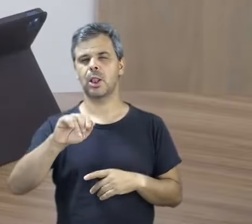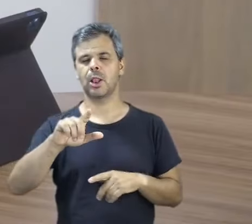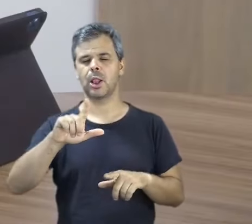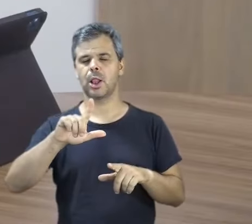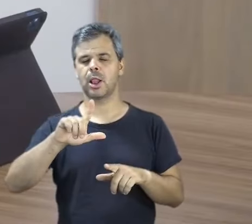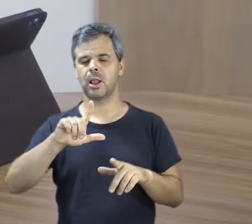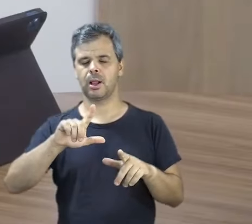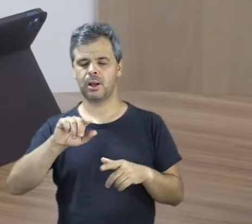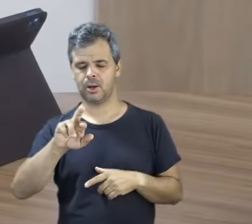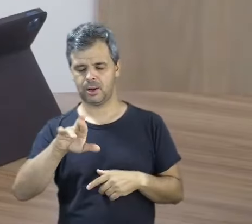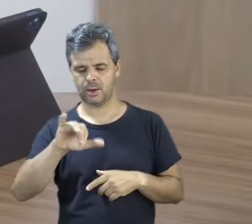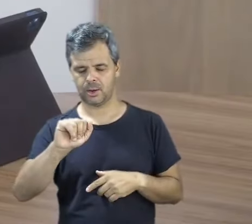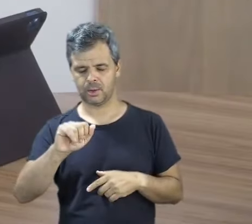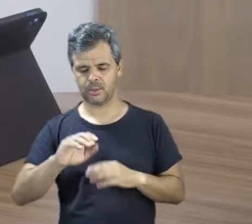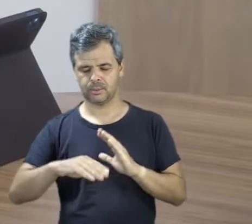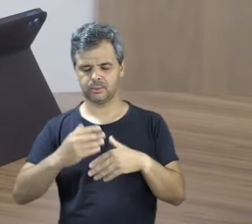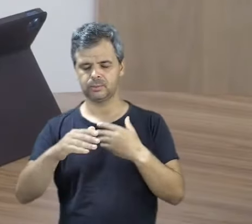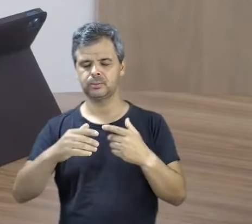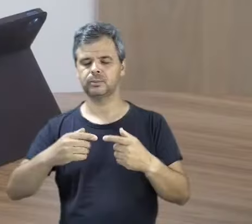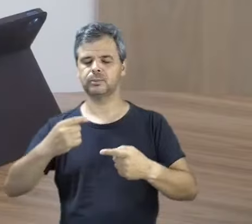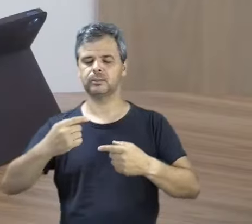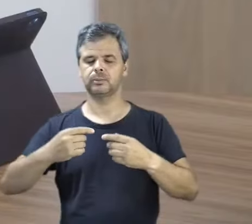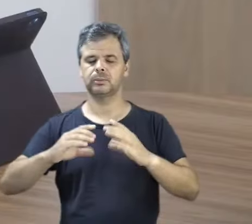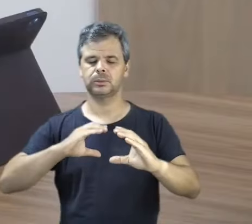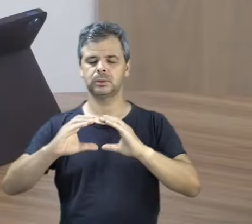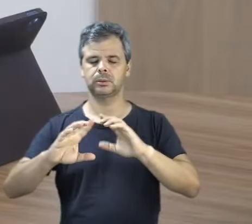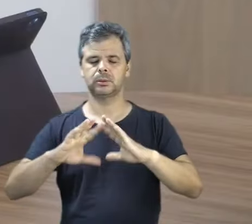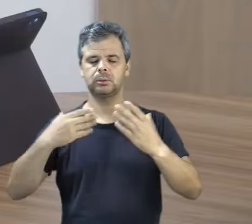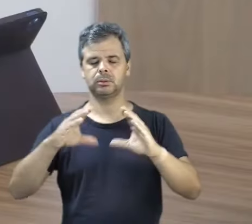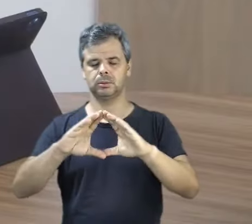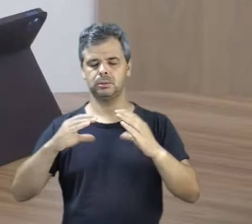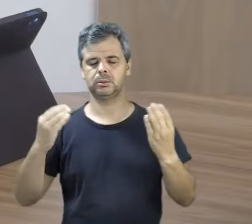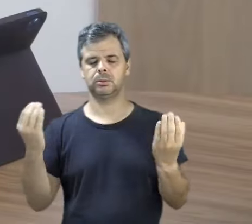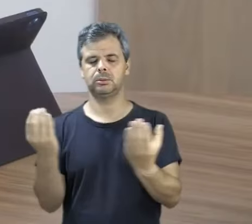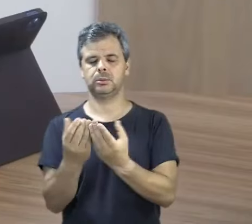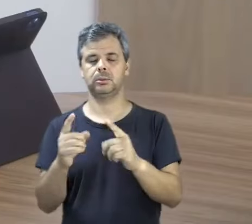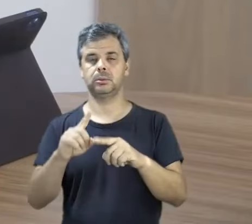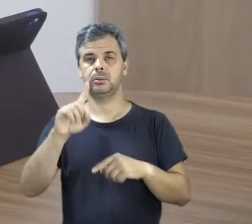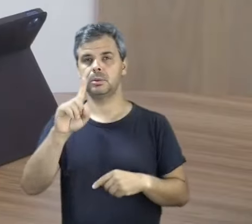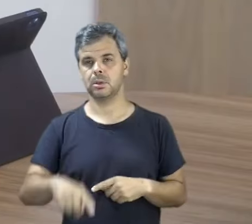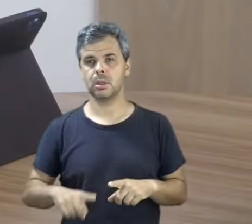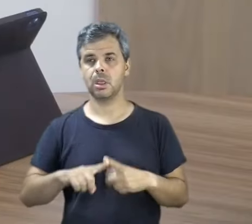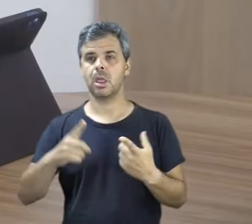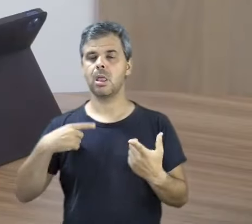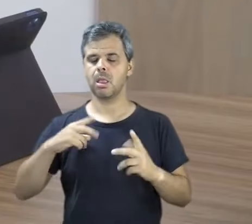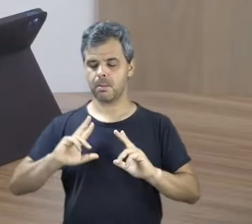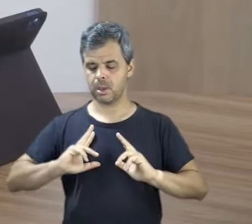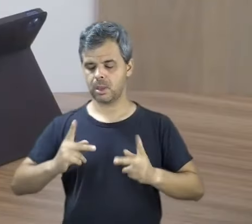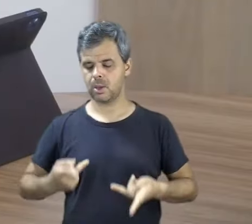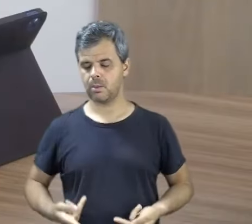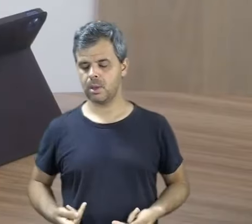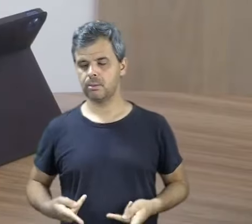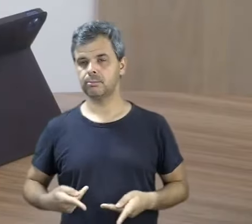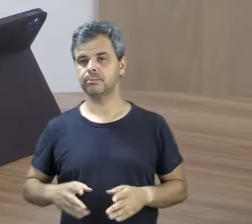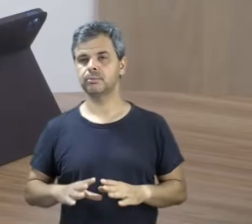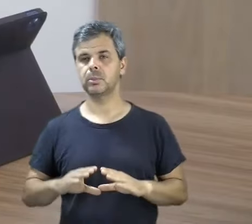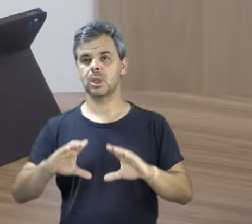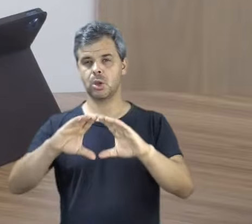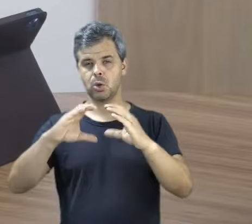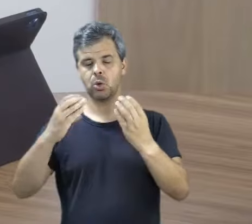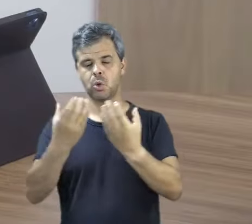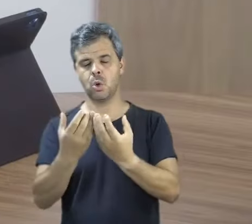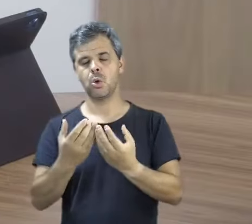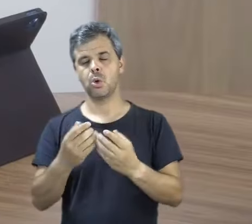todo o processo de comunicação, de construir uma conferência que seja mais humanizada, né, uma